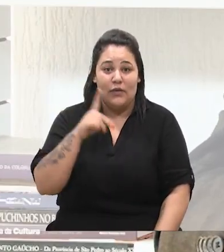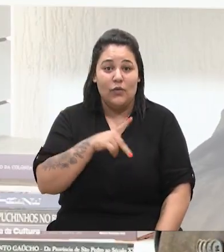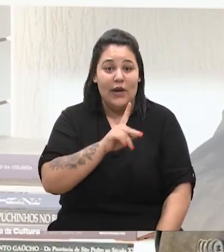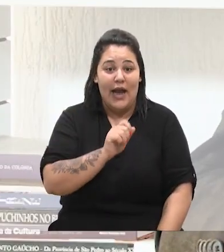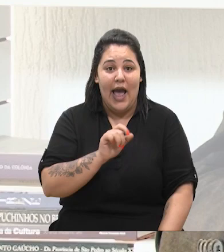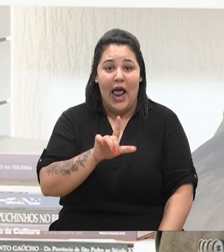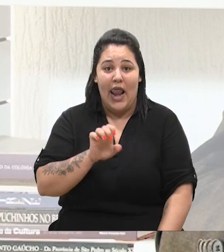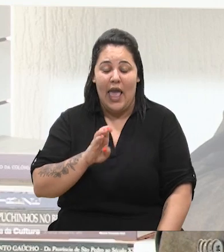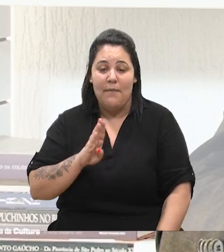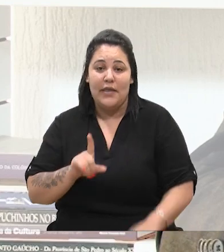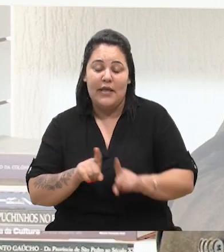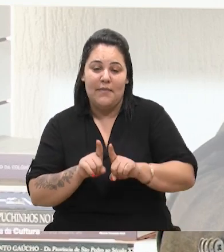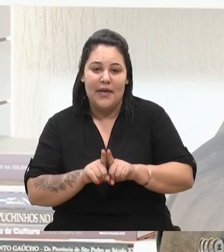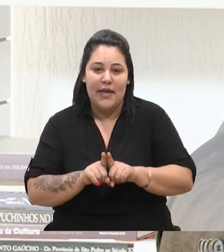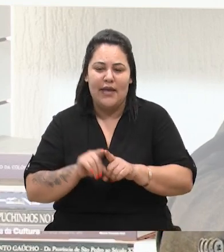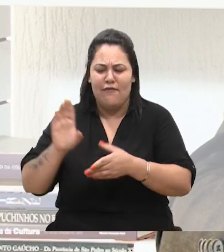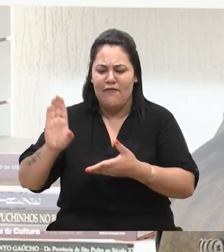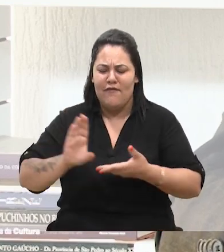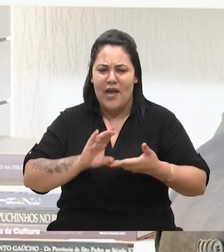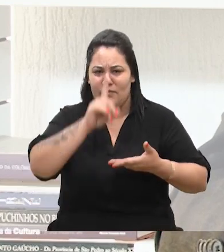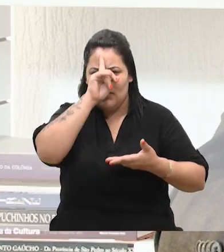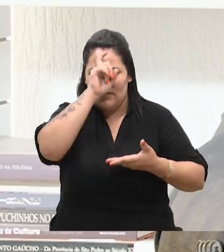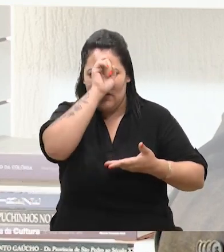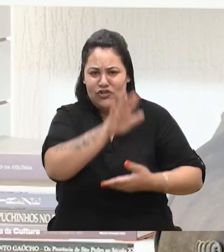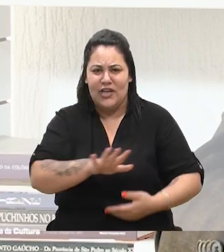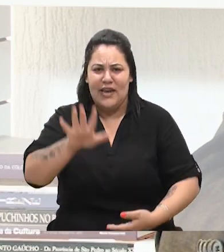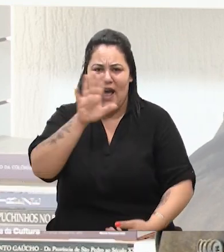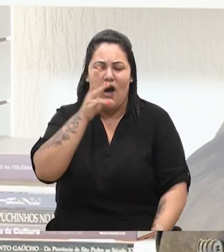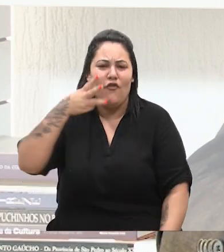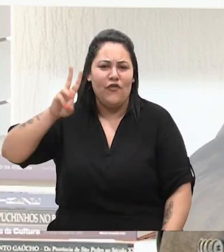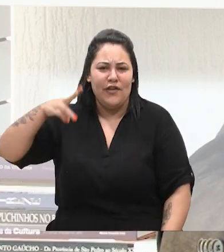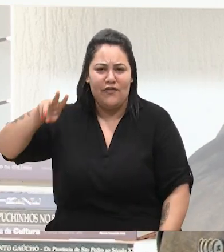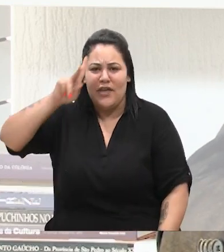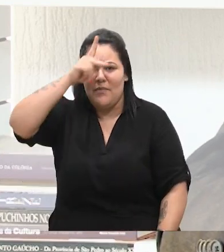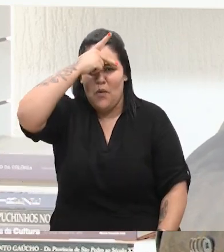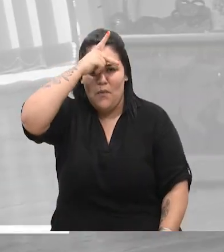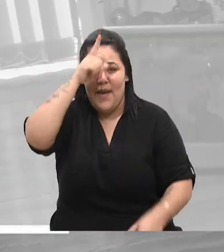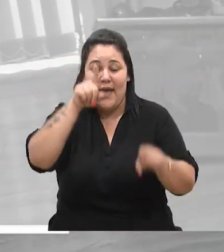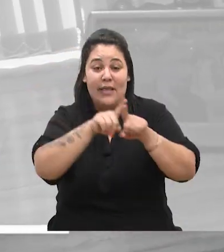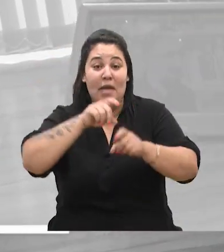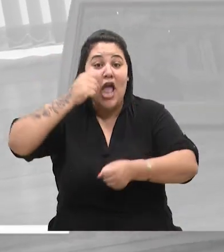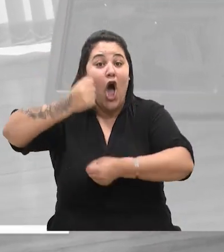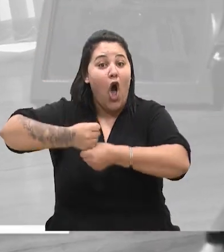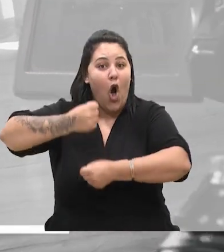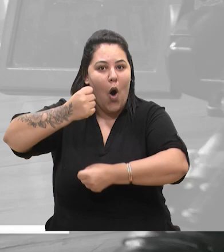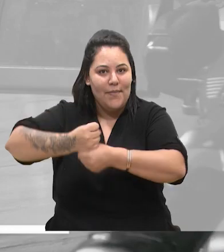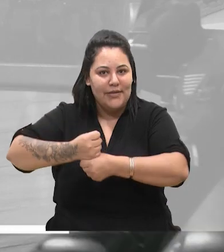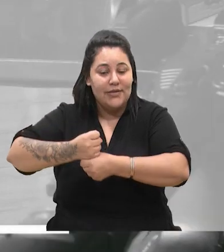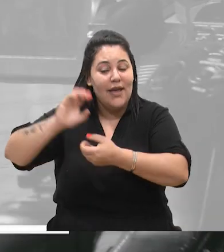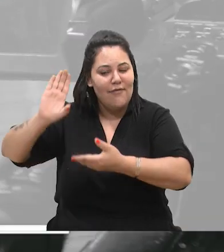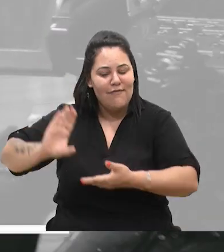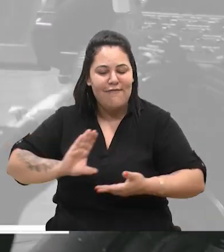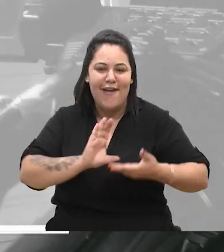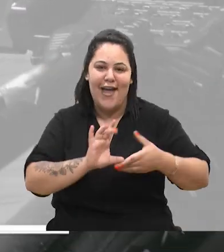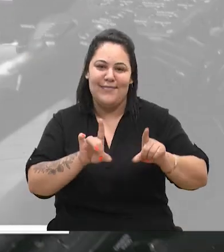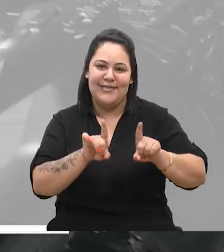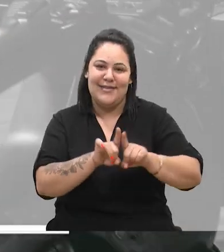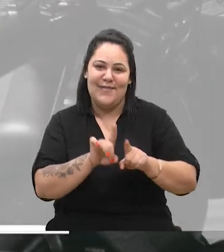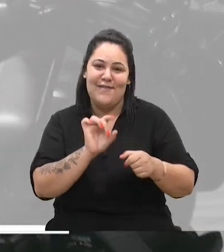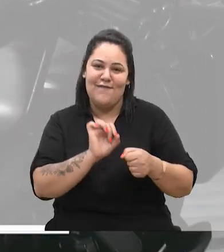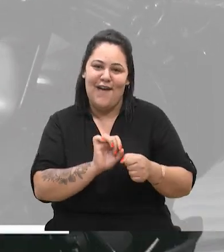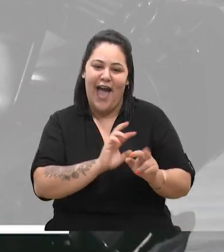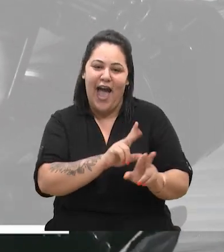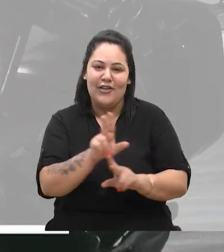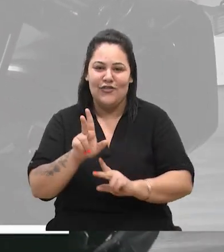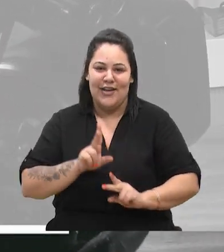Calef, verbas para o Hospital Geral, Hospital Vivir Ramos, Hospital Pompeia, obras estas e verbas que